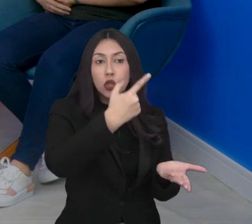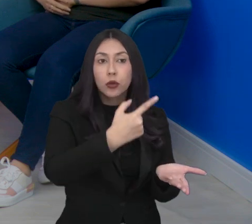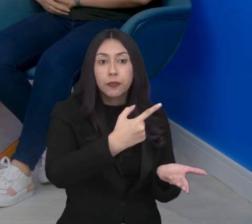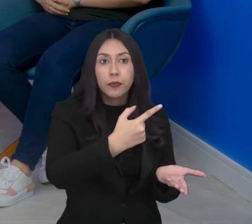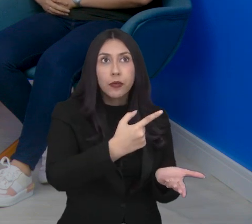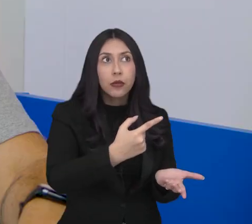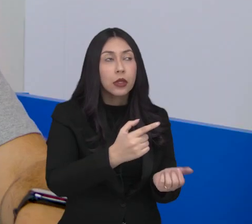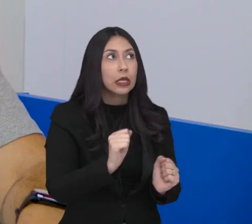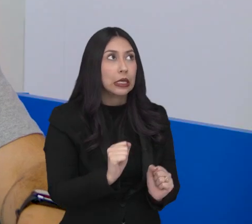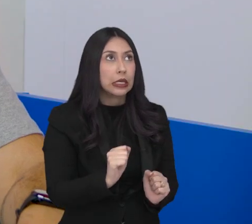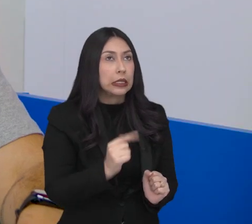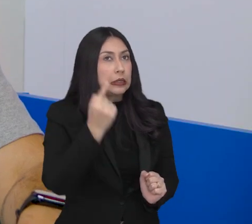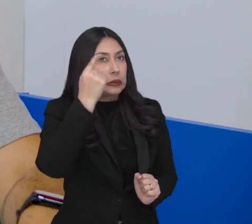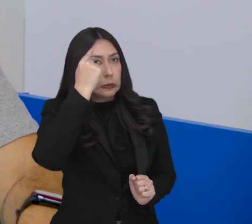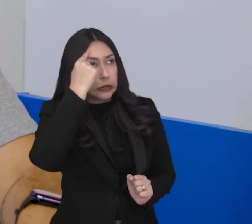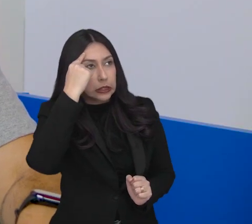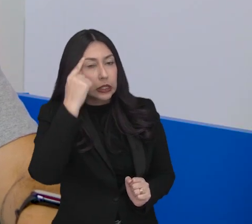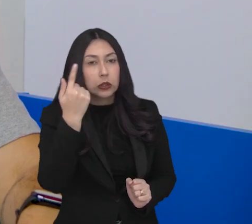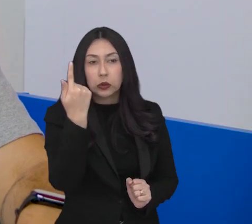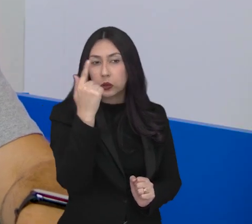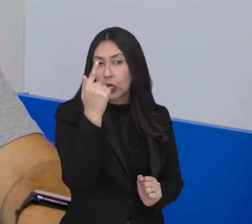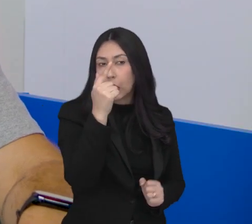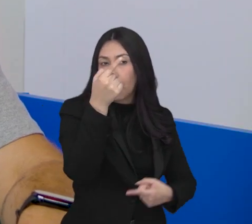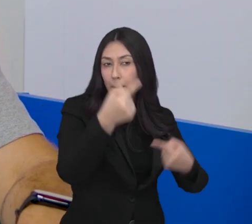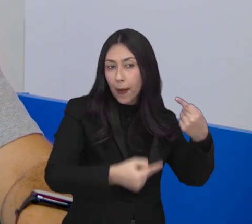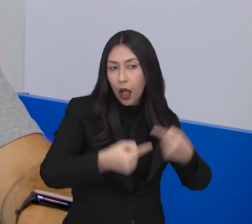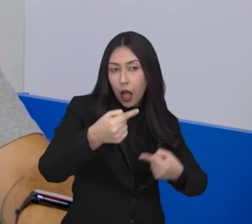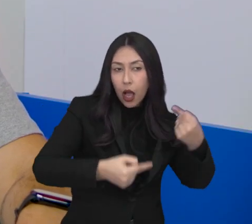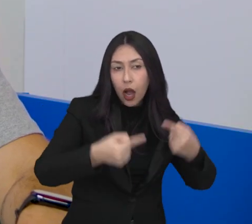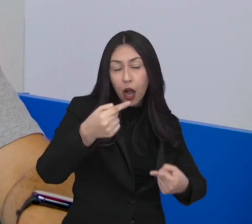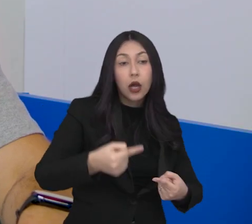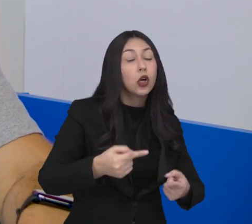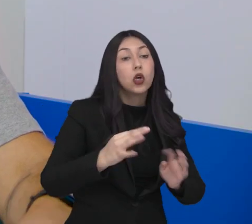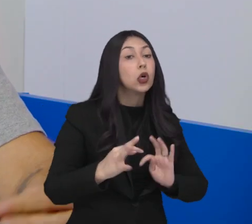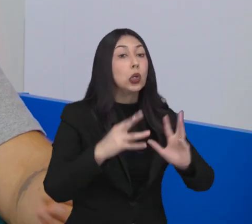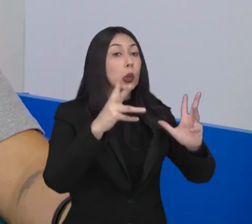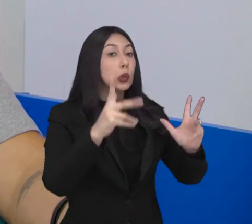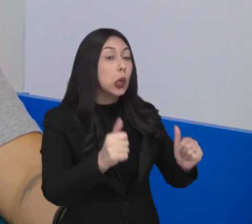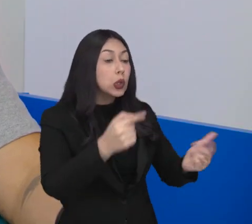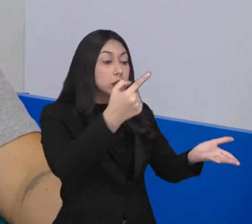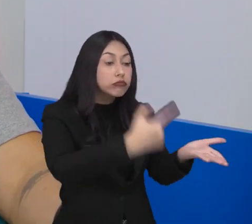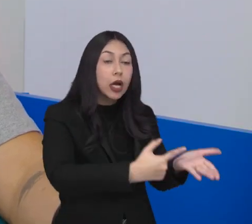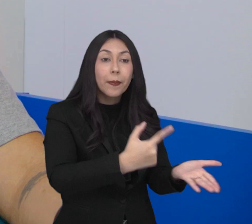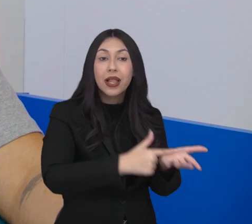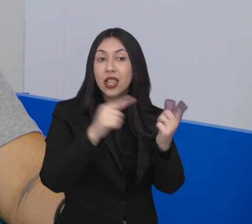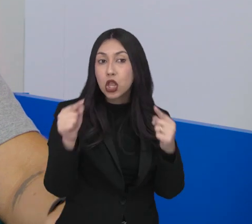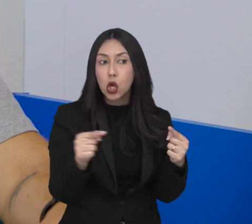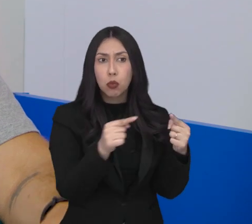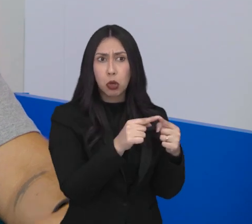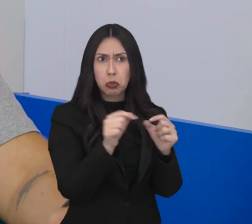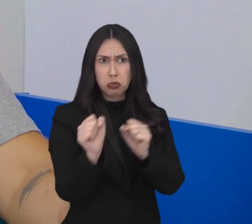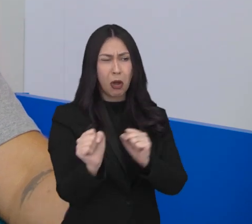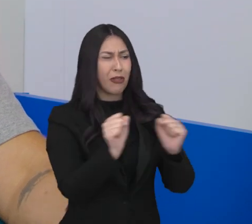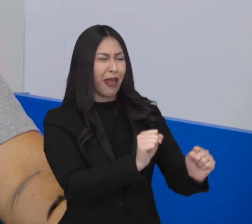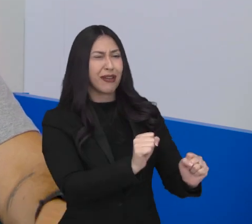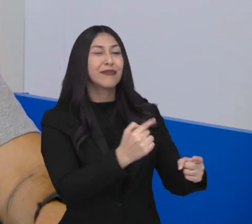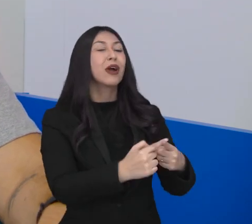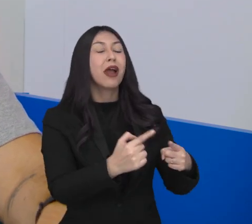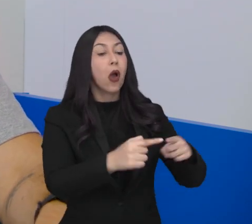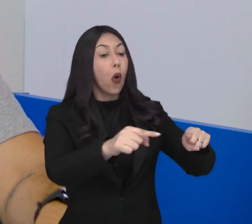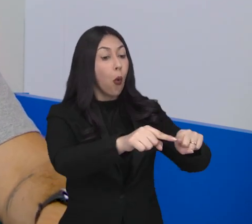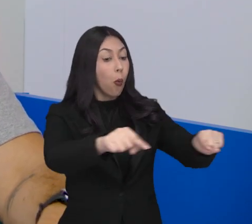pensar no mote da geopolítica, todo acordo internacional tem uma relação com o poder, porque em geopolítica a gente fala que espaço é o